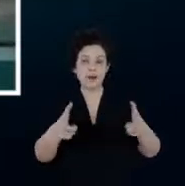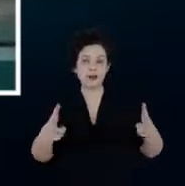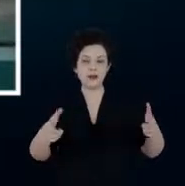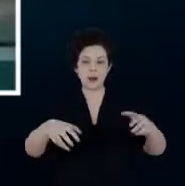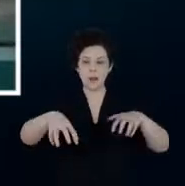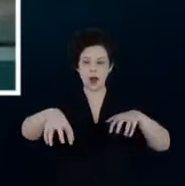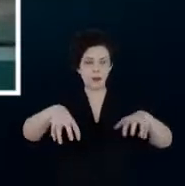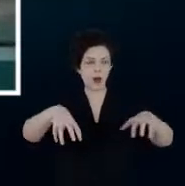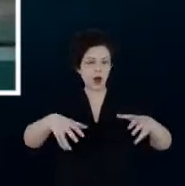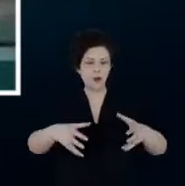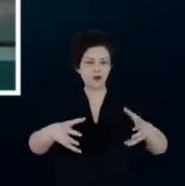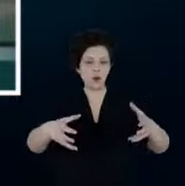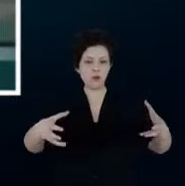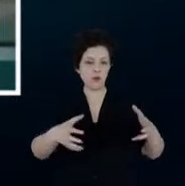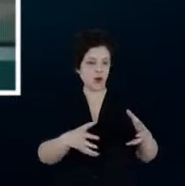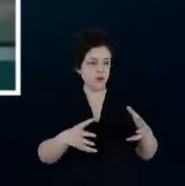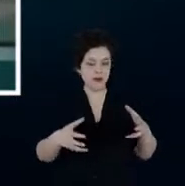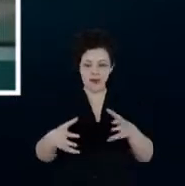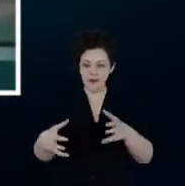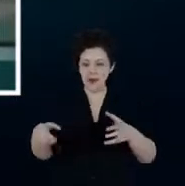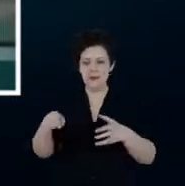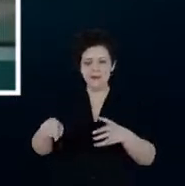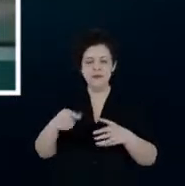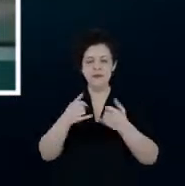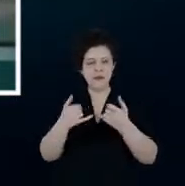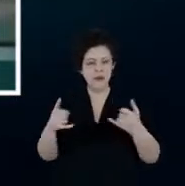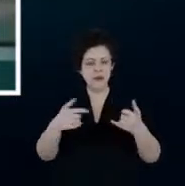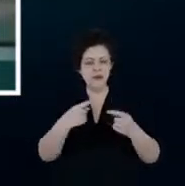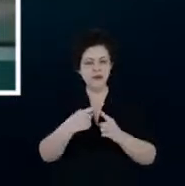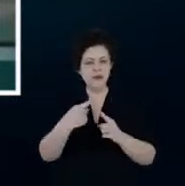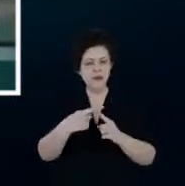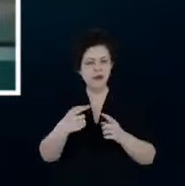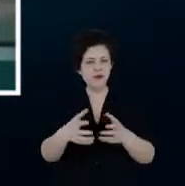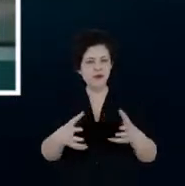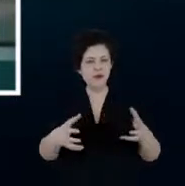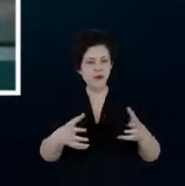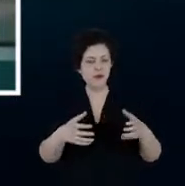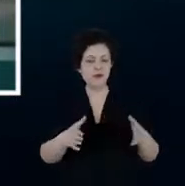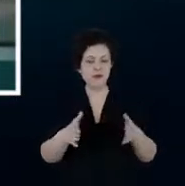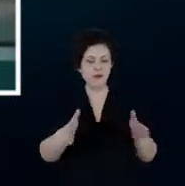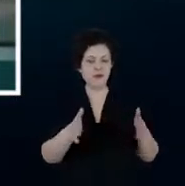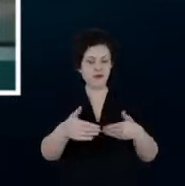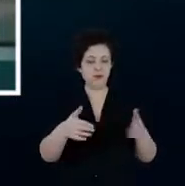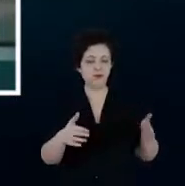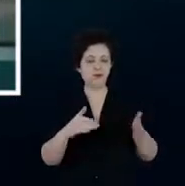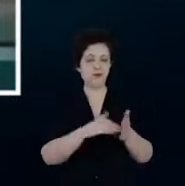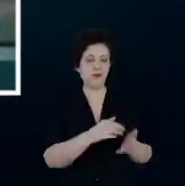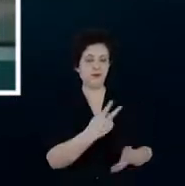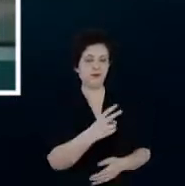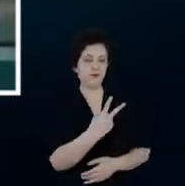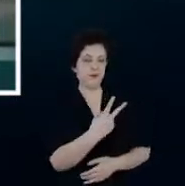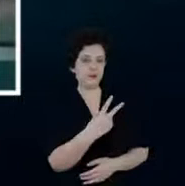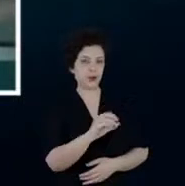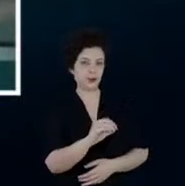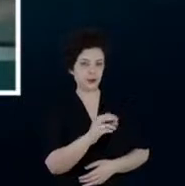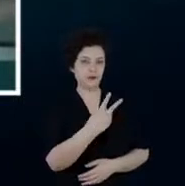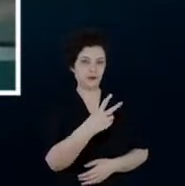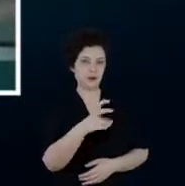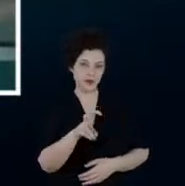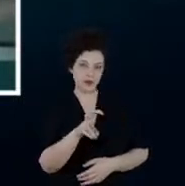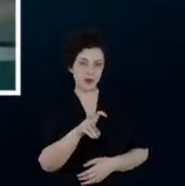instalada dessa energia por baterias. Até 2025, temos